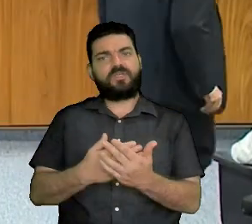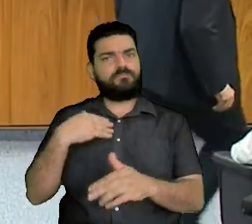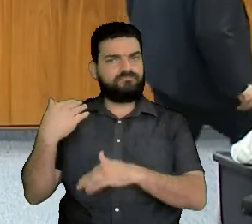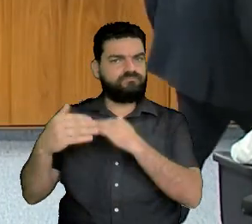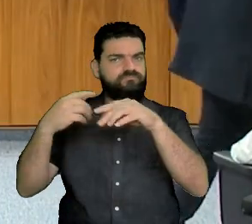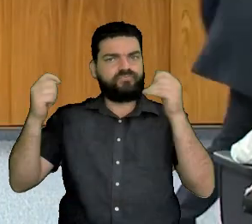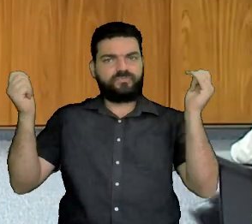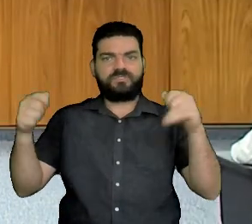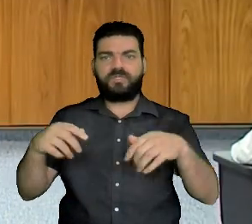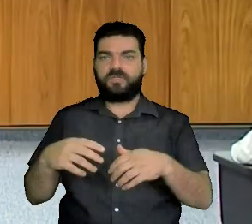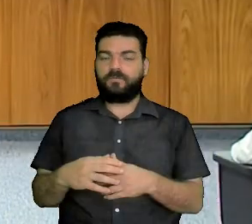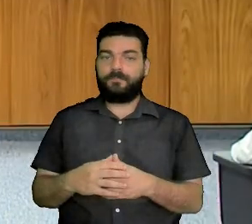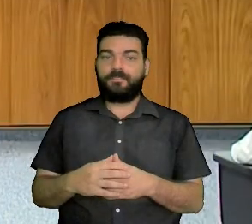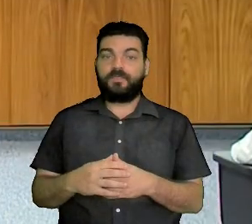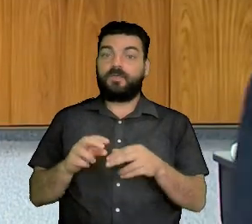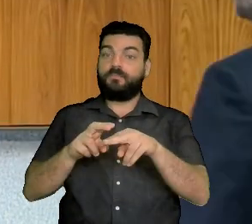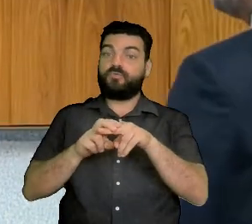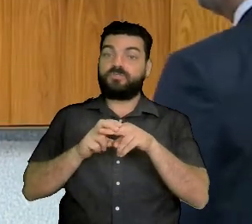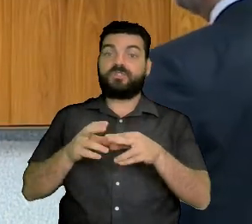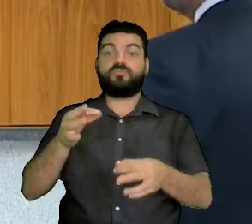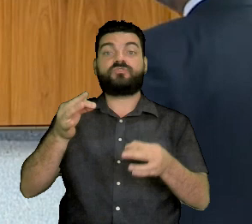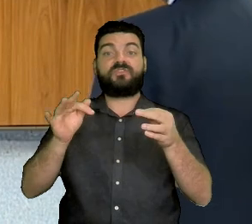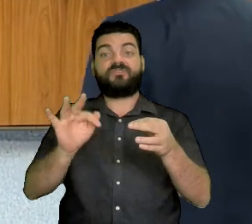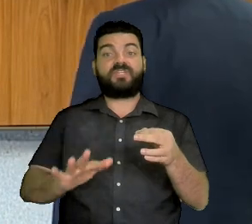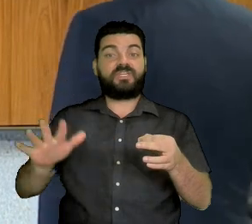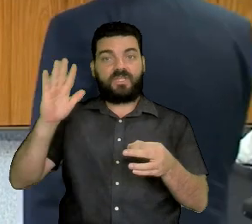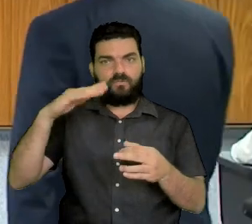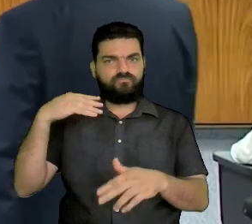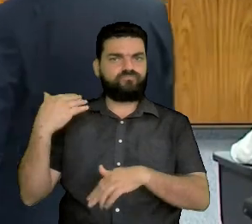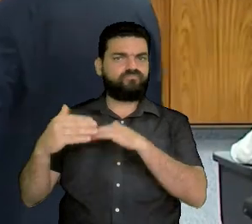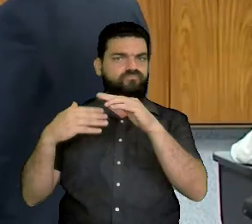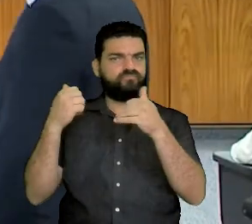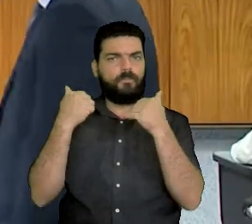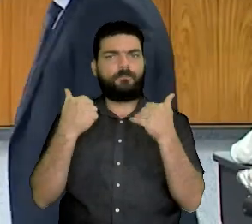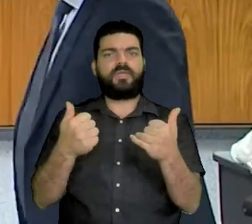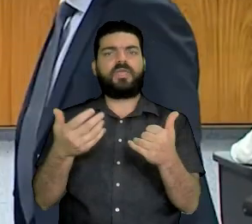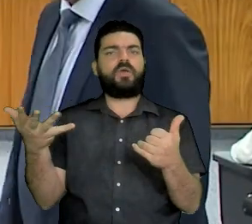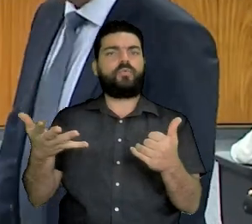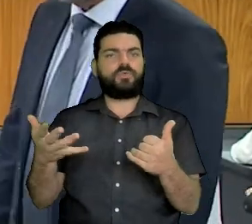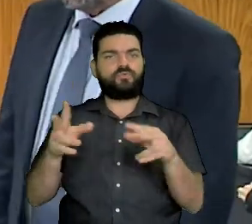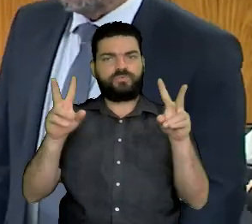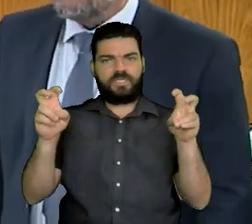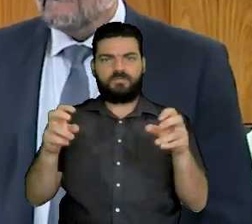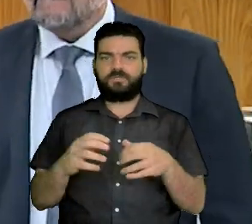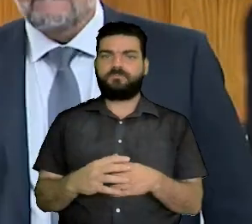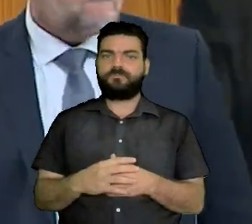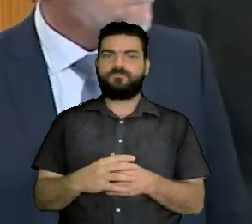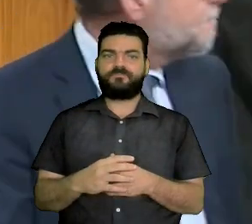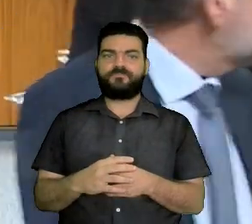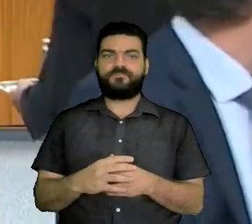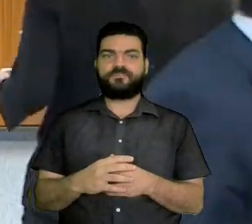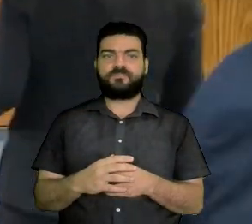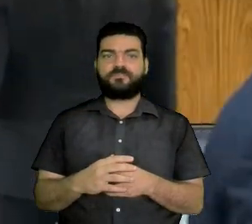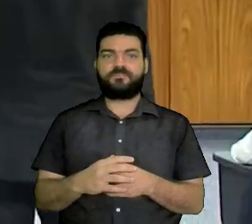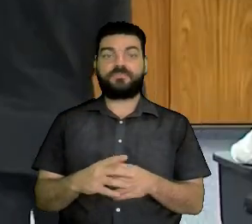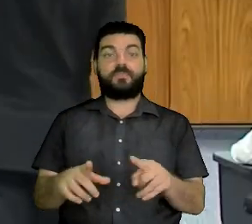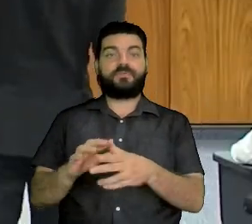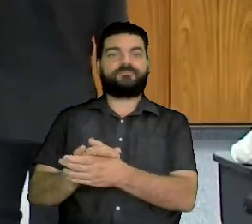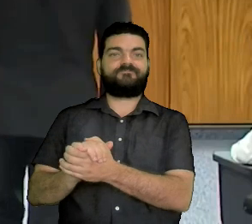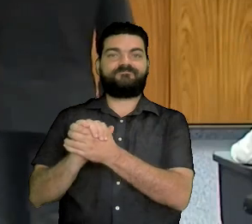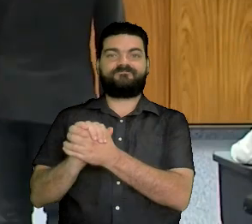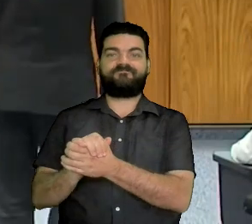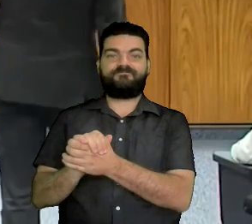e por isso a Justiça Federal evoluiu muito nessa questão. Cumprimento também